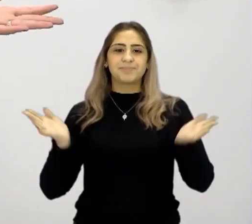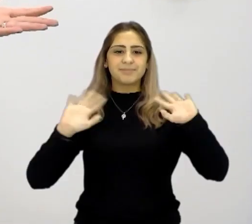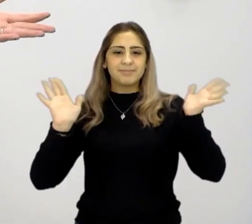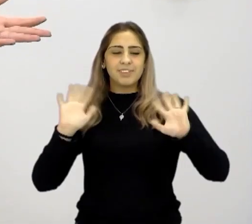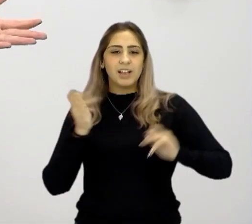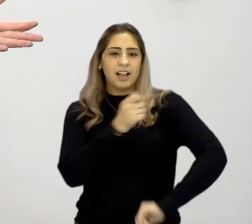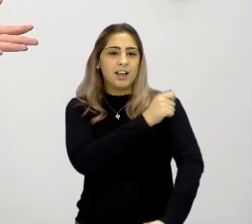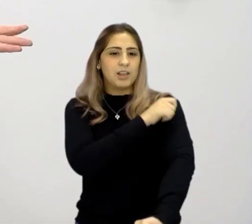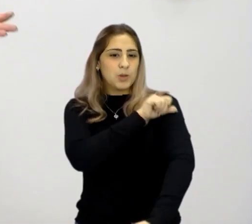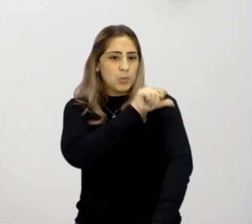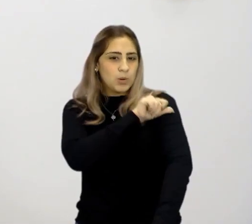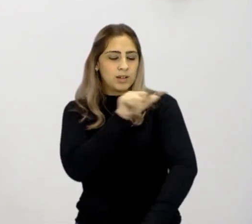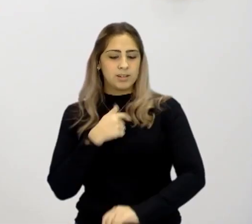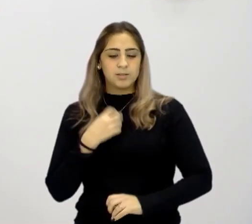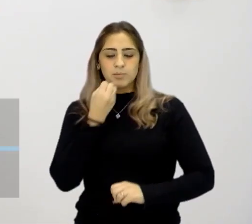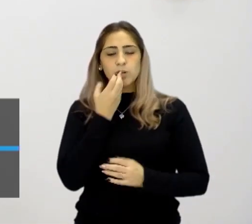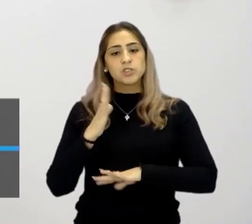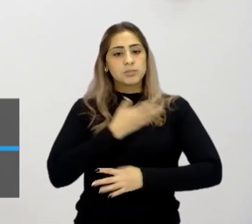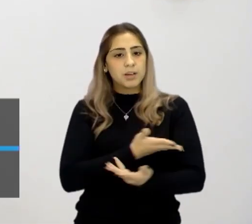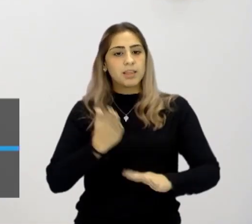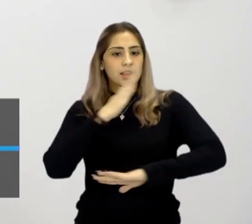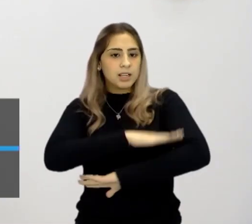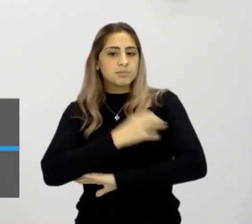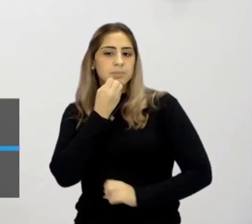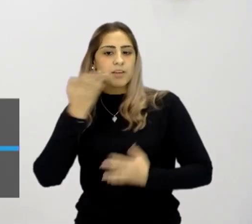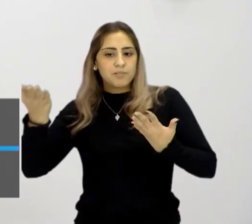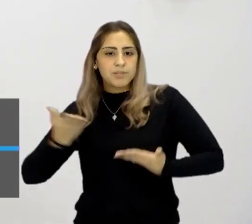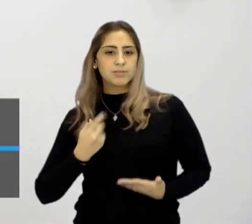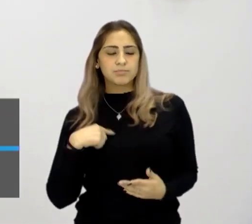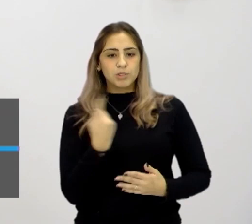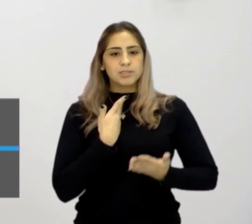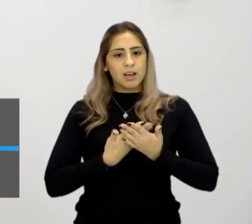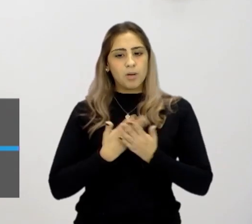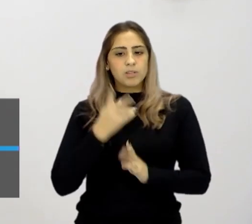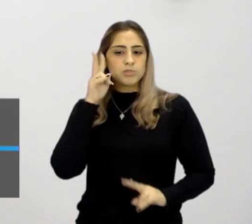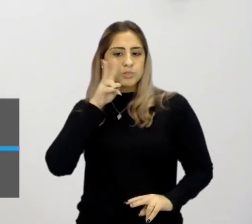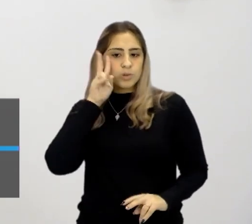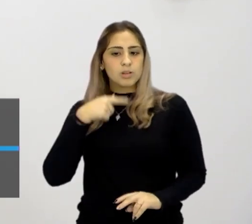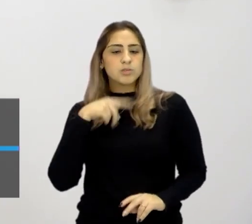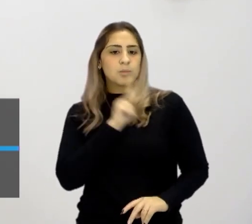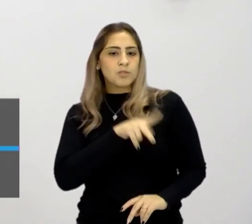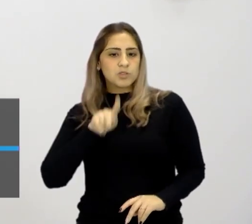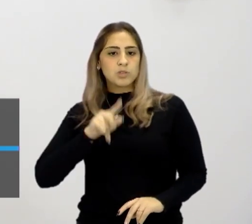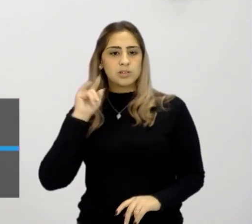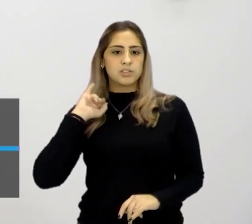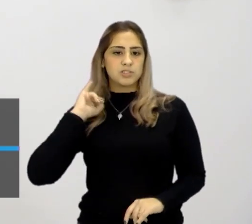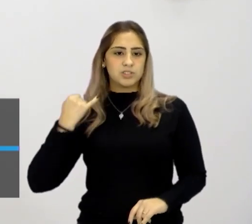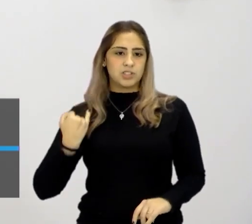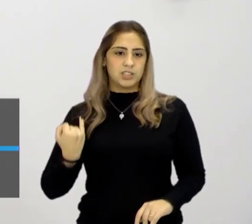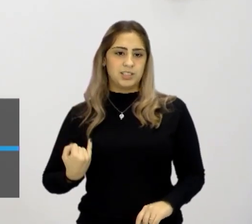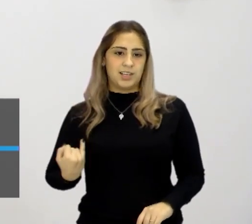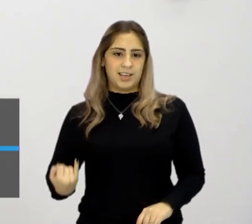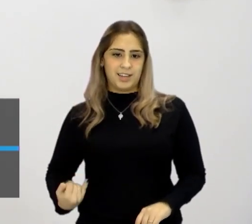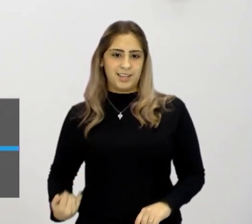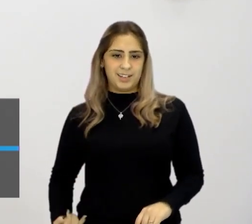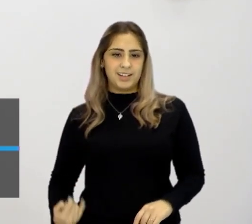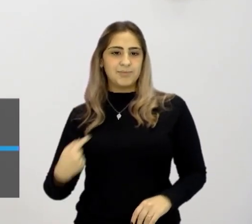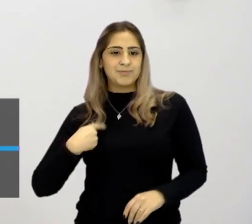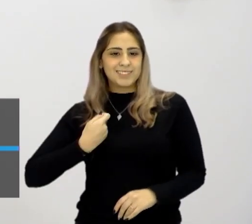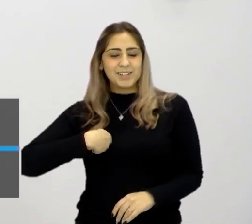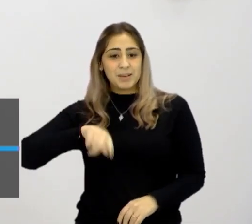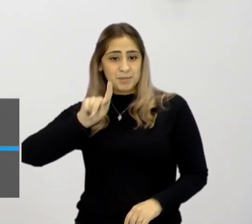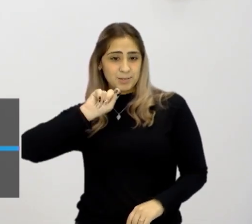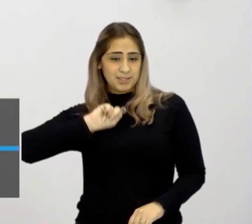Olá, nono ano, uma ótima tarde, sejam bem-vindos à nossa aula de História. Eu sou a professora Janaína Jardim, esse é o meu